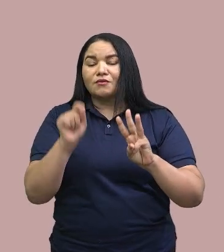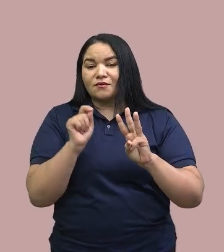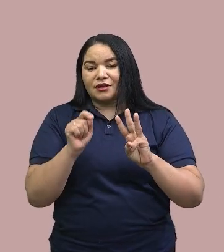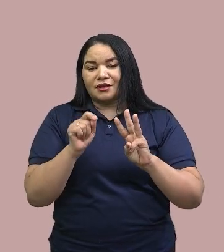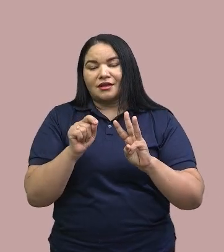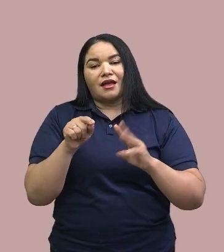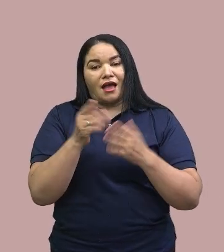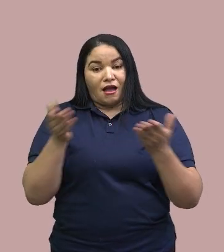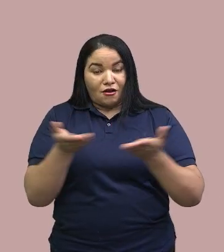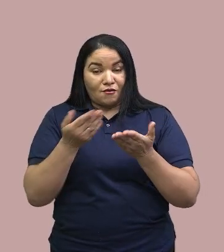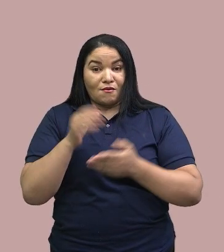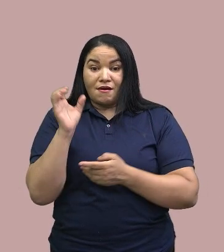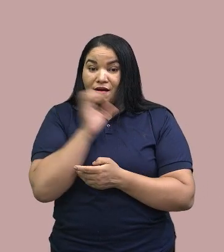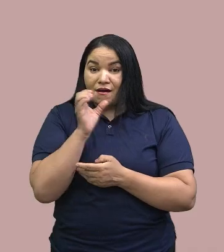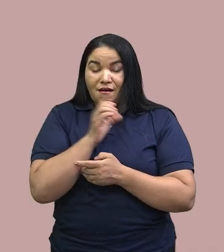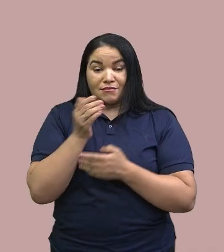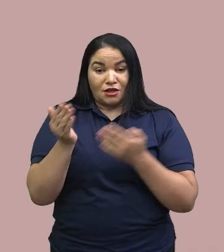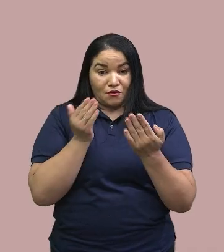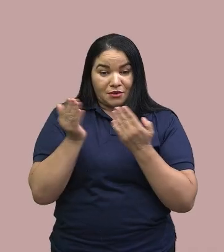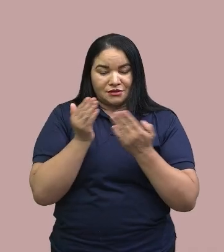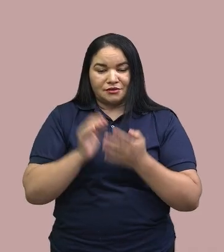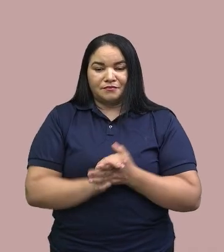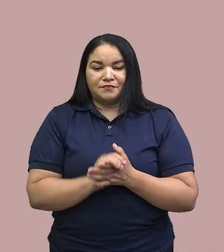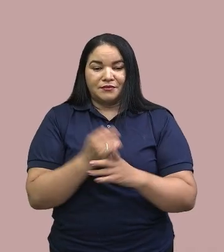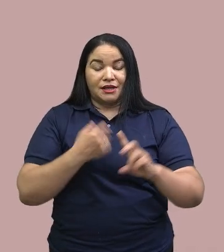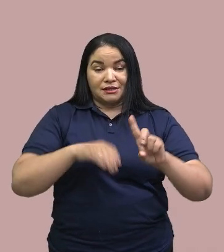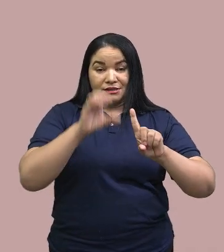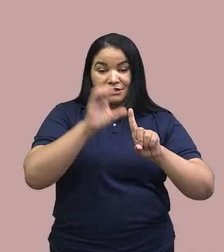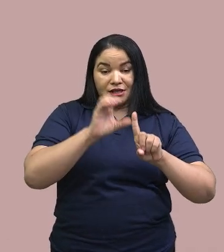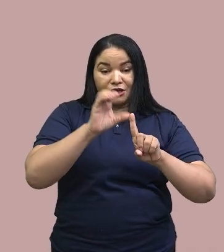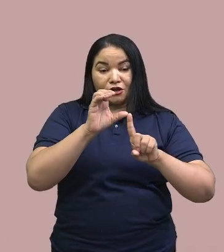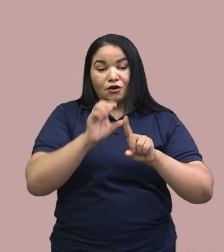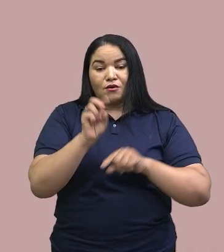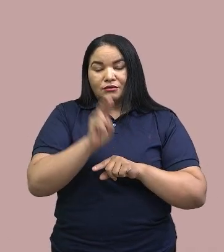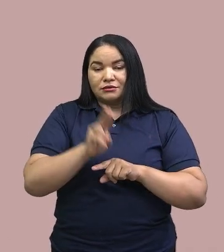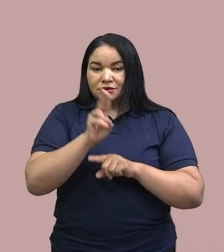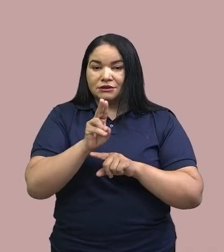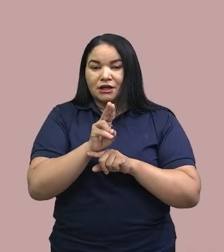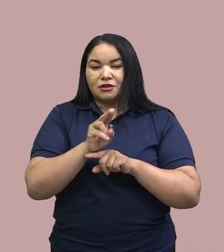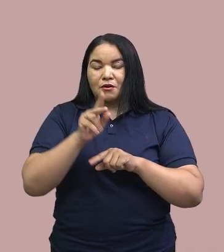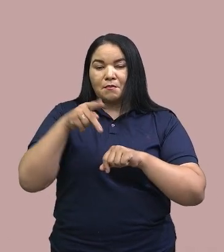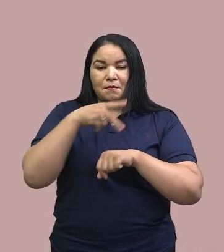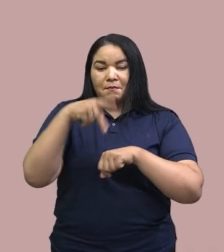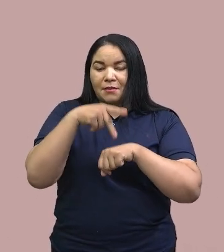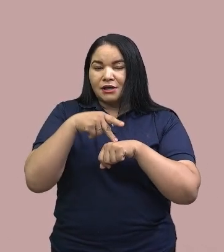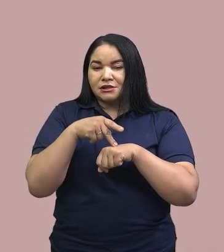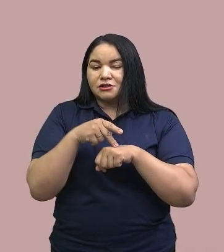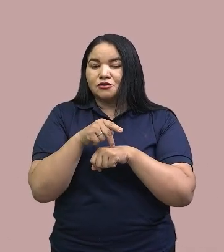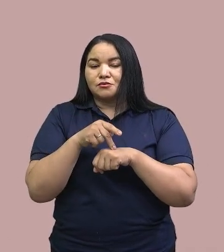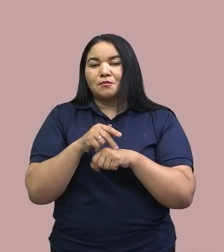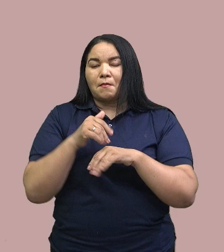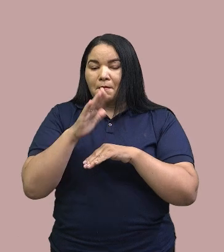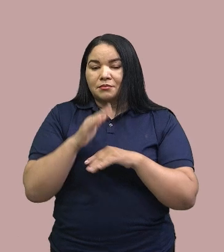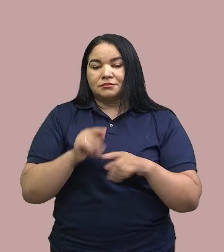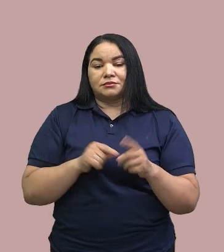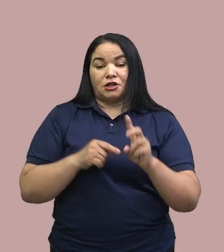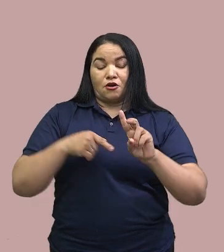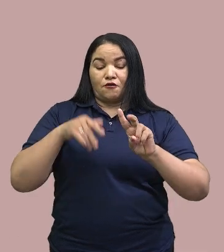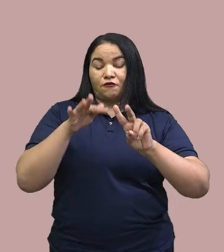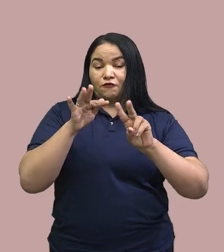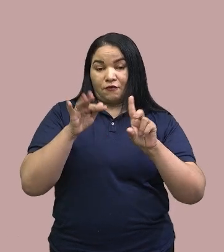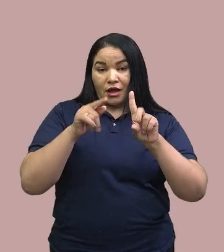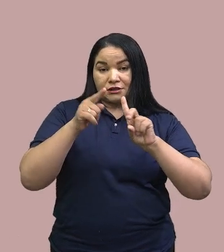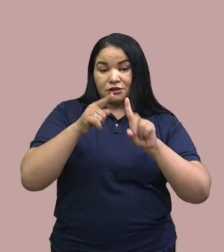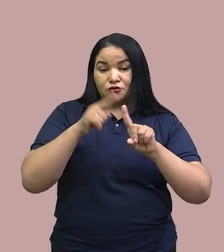Vamos fazer uma rápida comparação. Celsius, usada na maioria dos países. Fahrenheit, usada nos